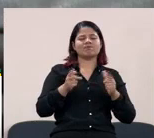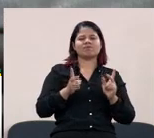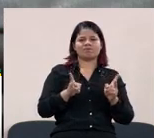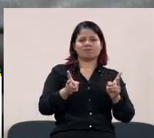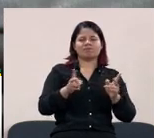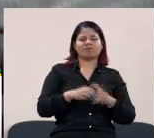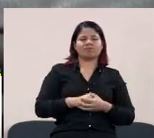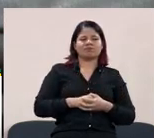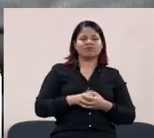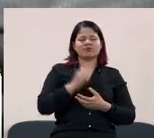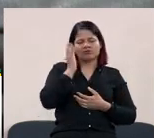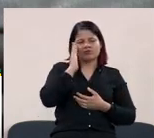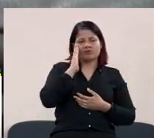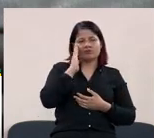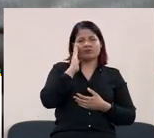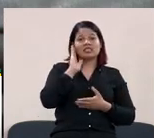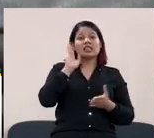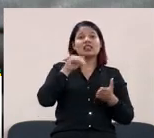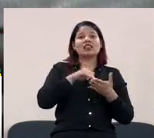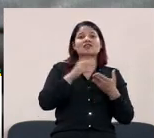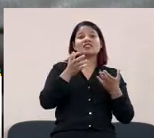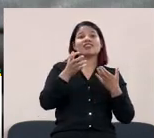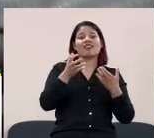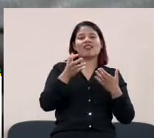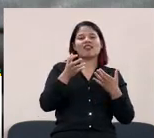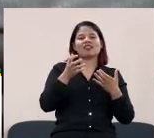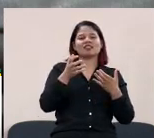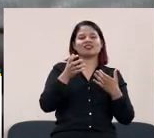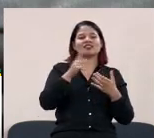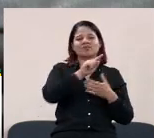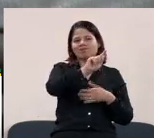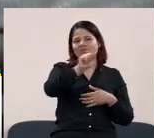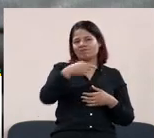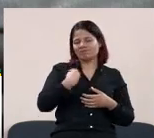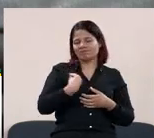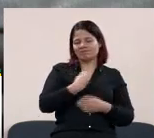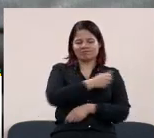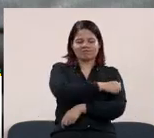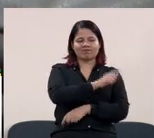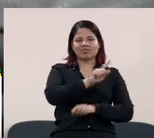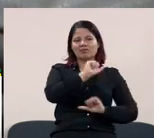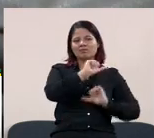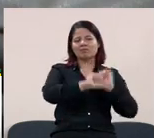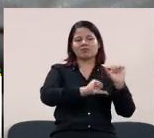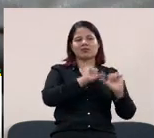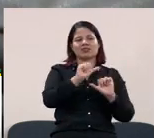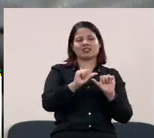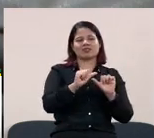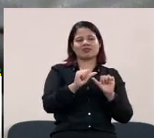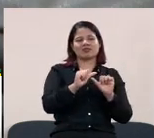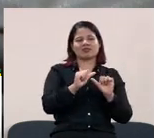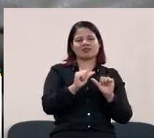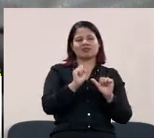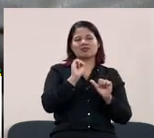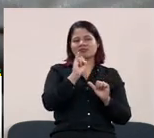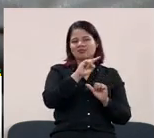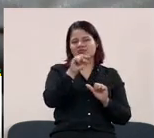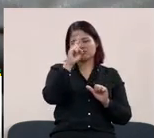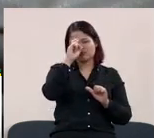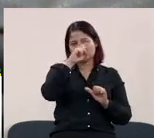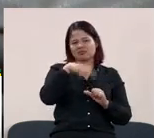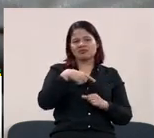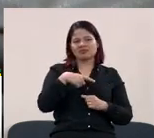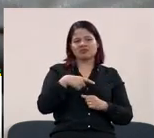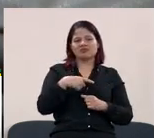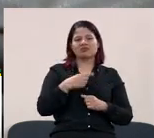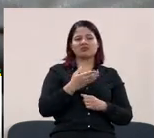nosso objetivo maior é transformar a vida dos nossos alunos, apesar de todas as dificuldades.